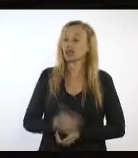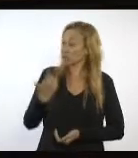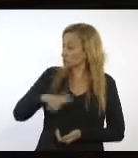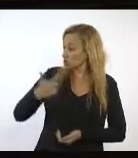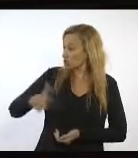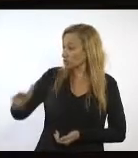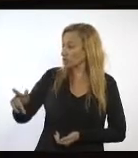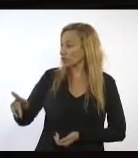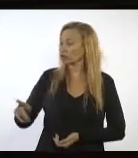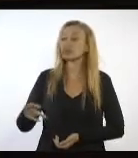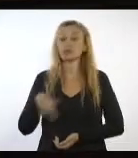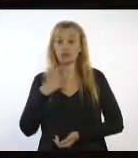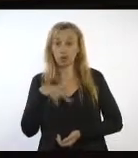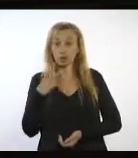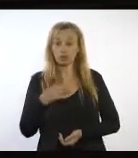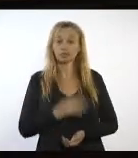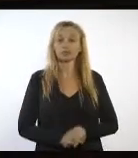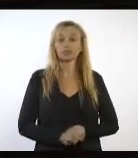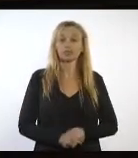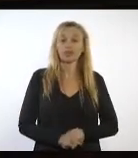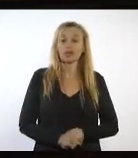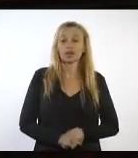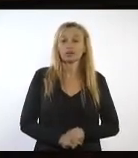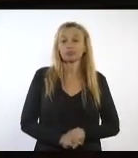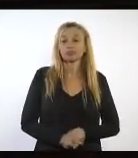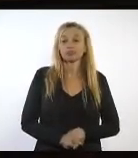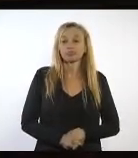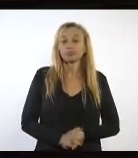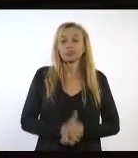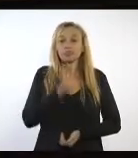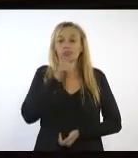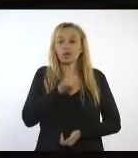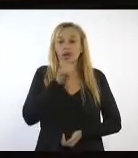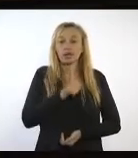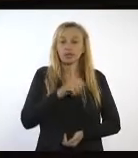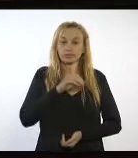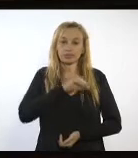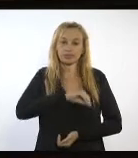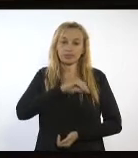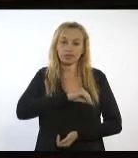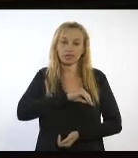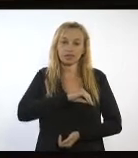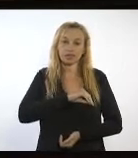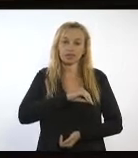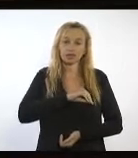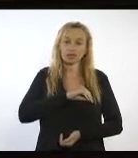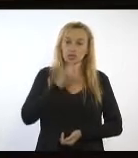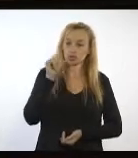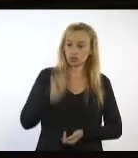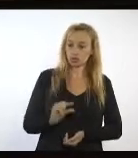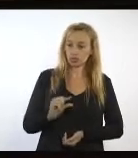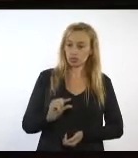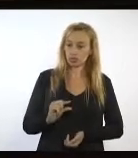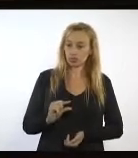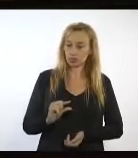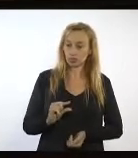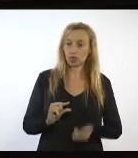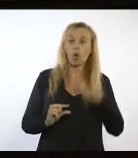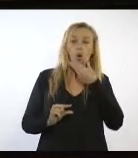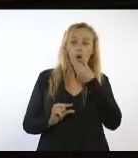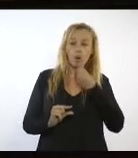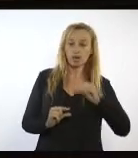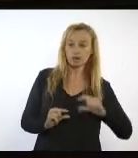repetidamente tem dito, e naturalizado o fato das mulheres receberem salários inferiores aos